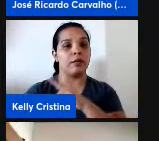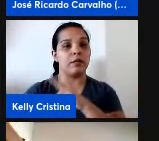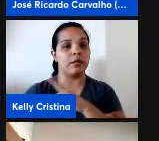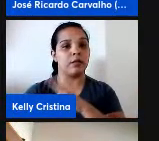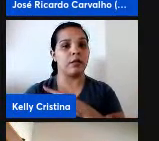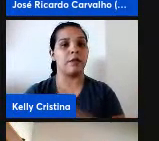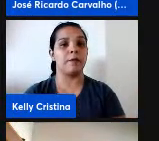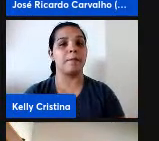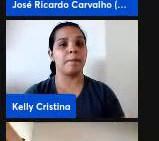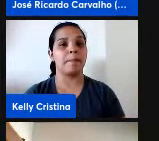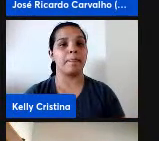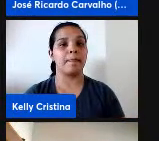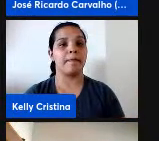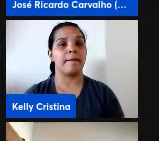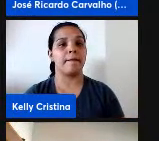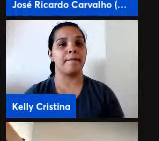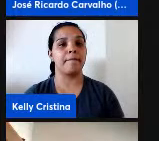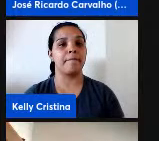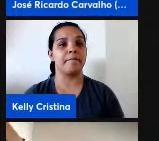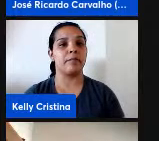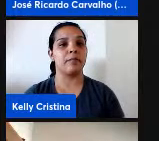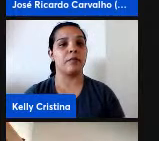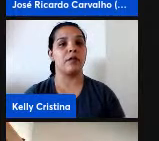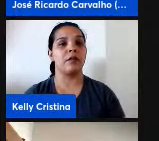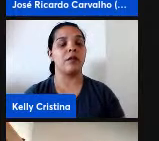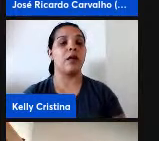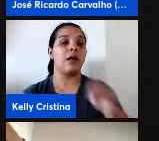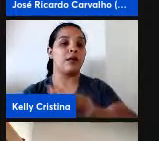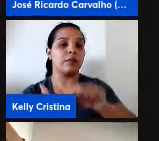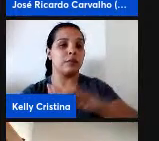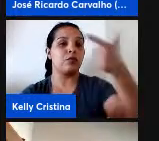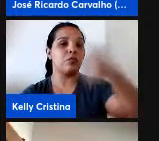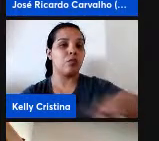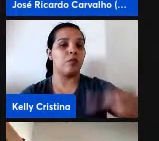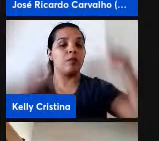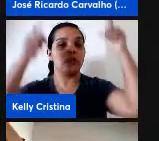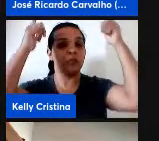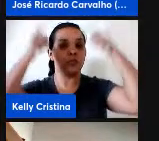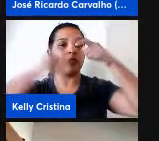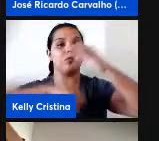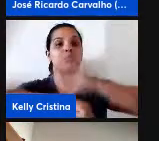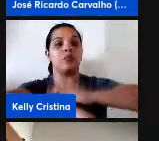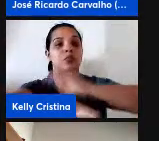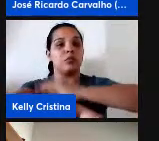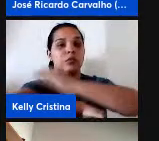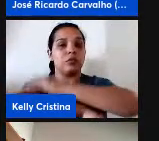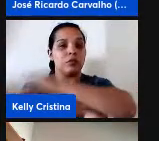reescrita do Rei Sapo e depois a gente vai ter mais uma versão dos alunos reescrevendo